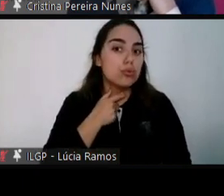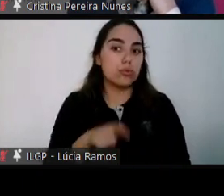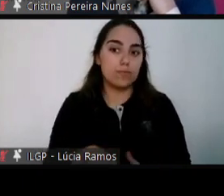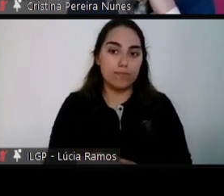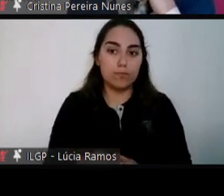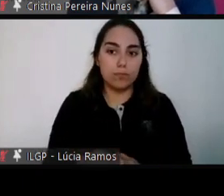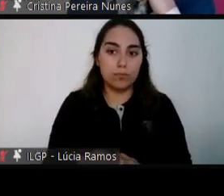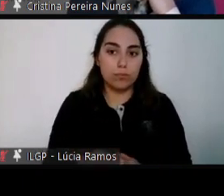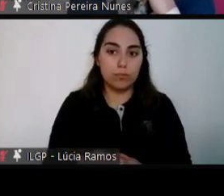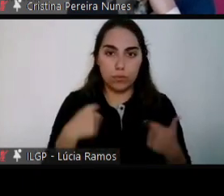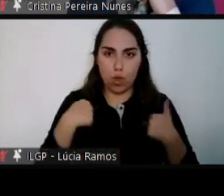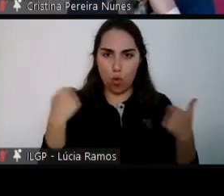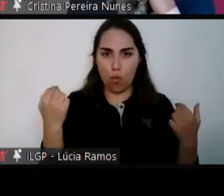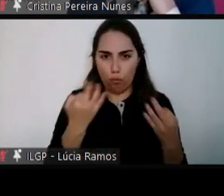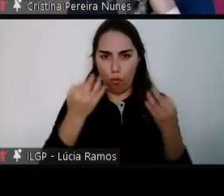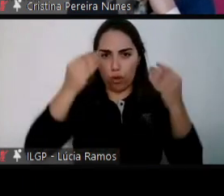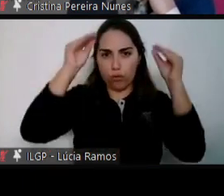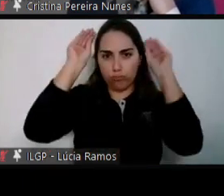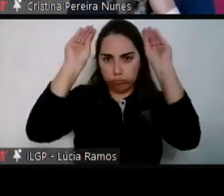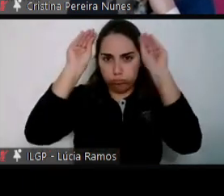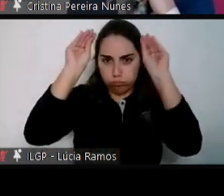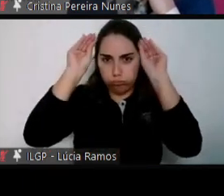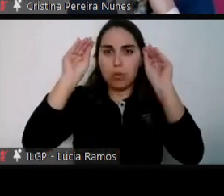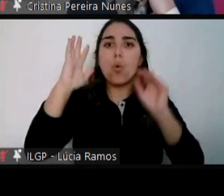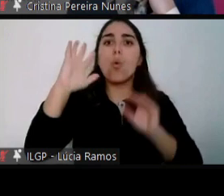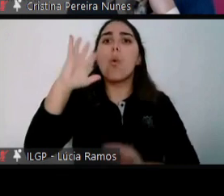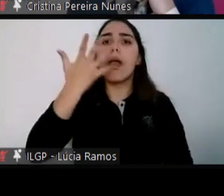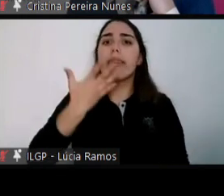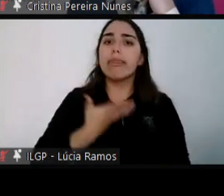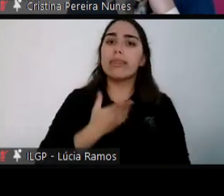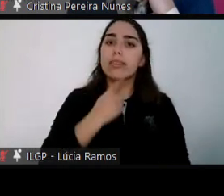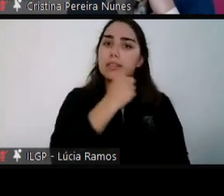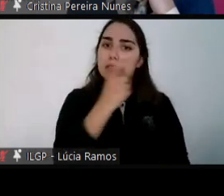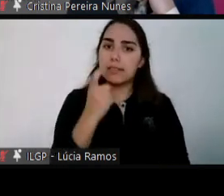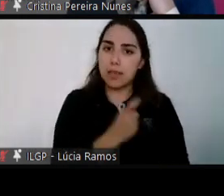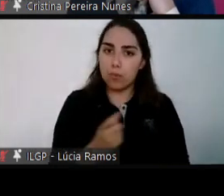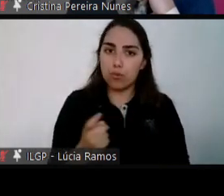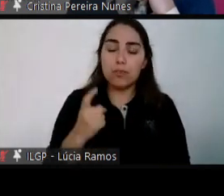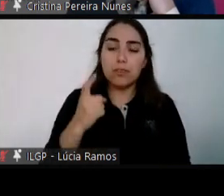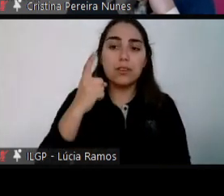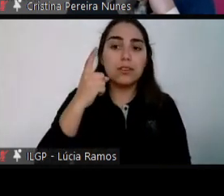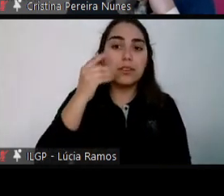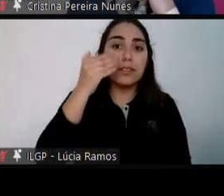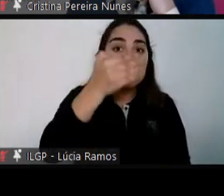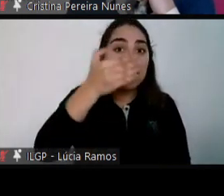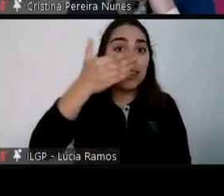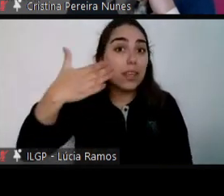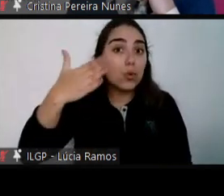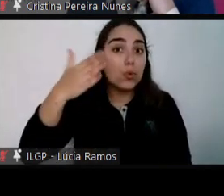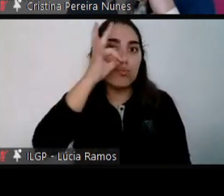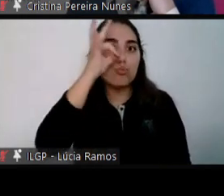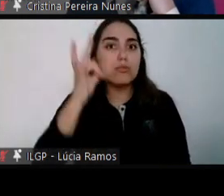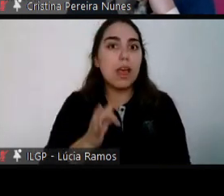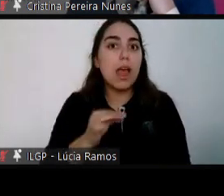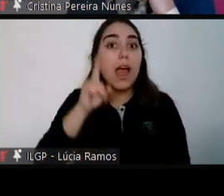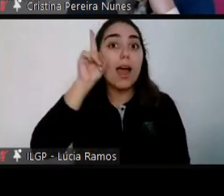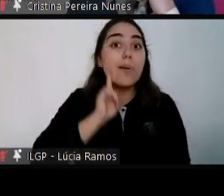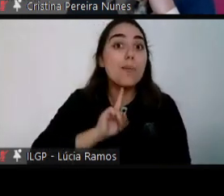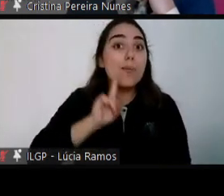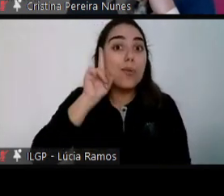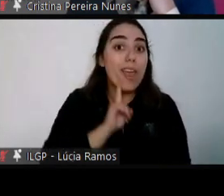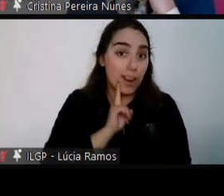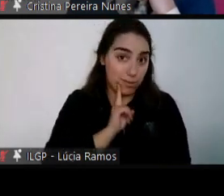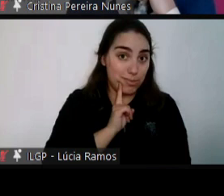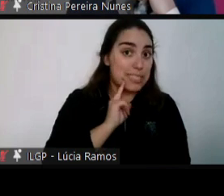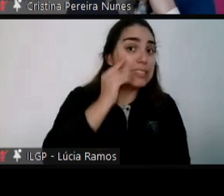estive a ministrar no final de dezembro, 63%, 71% eram senhoras. 71%. Portanto,